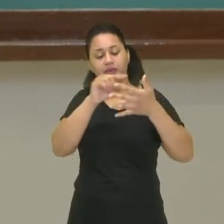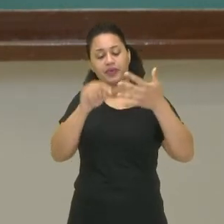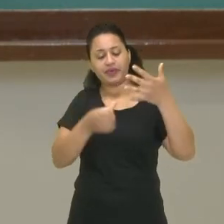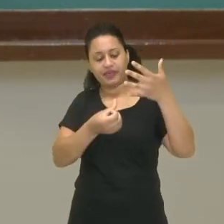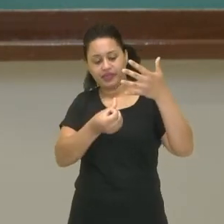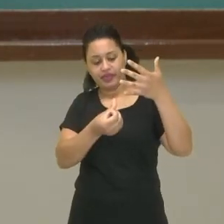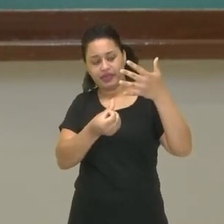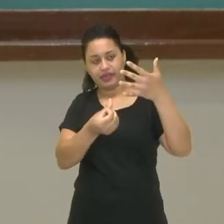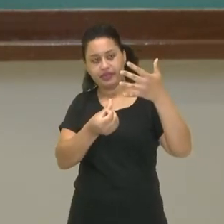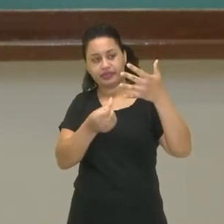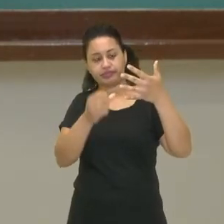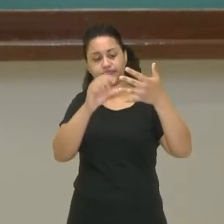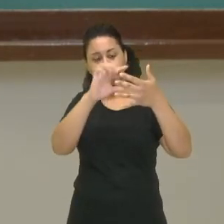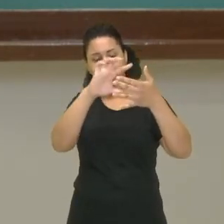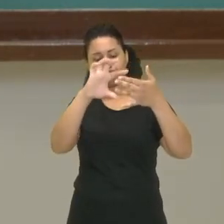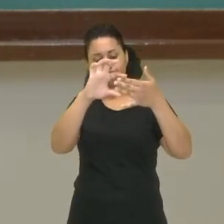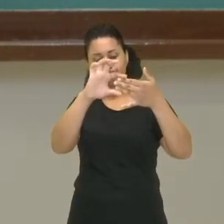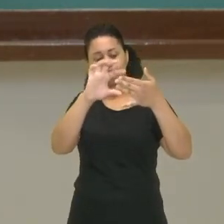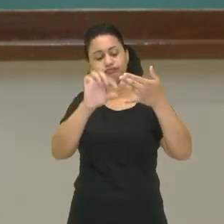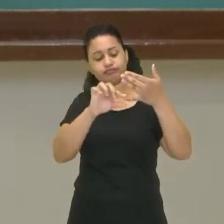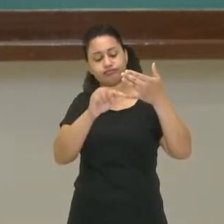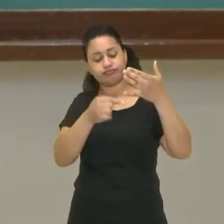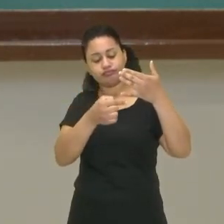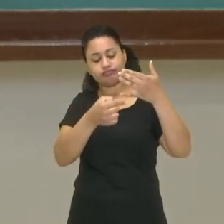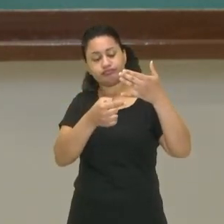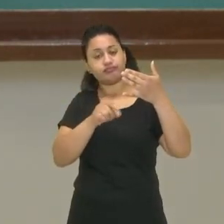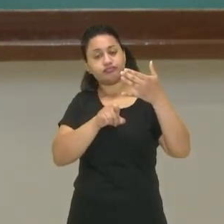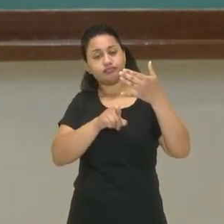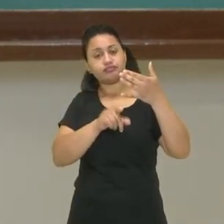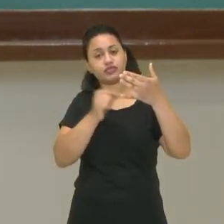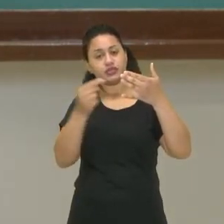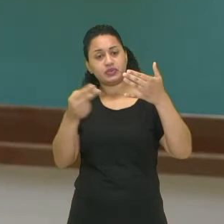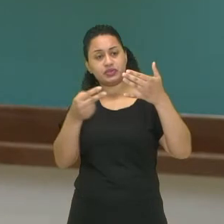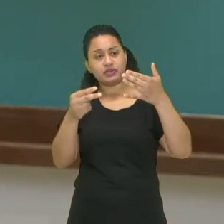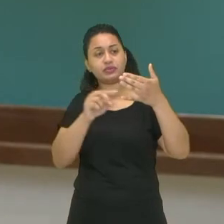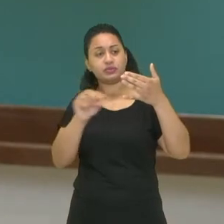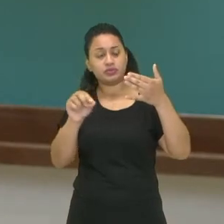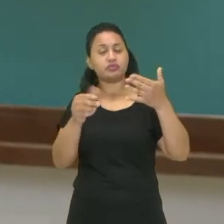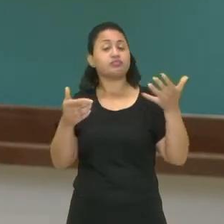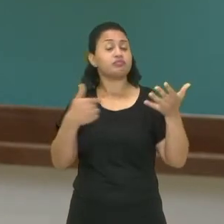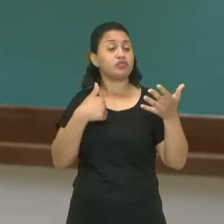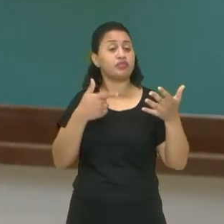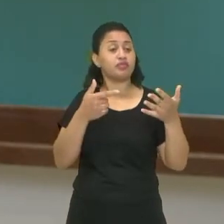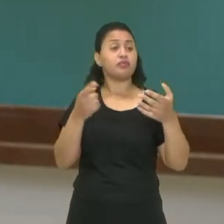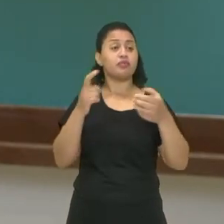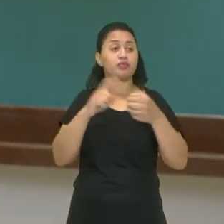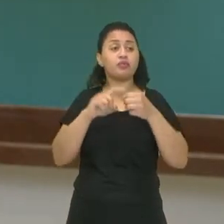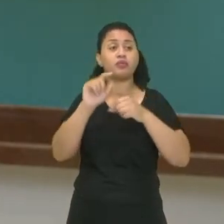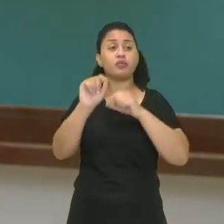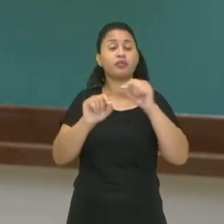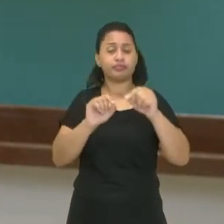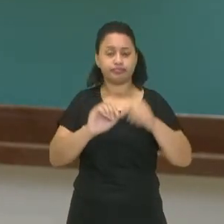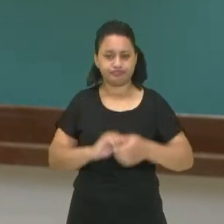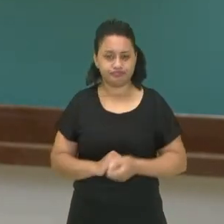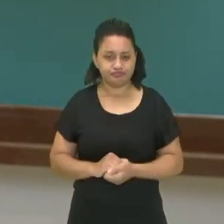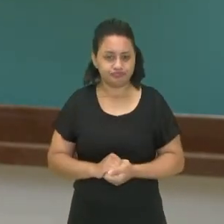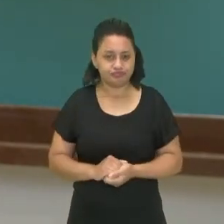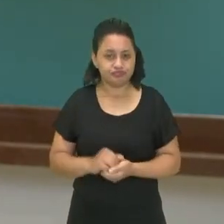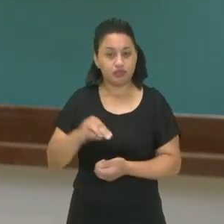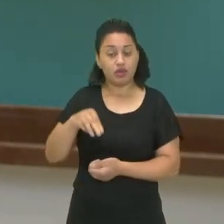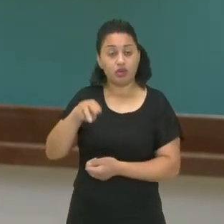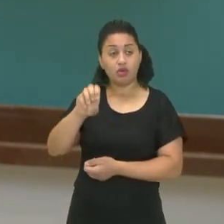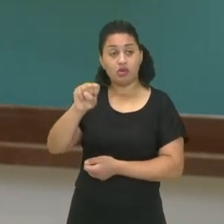a primeira estrofe e os dois versos primeiros da segunda estrofe. Vamos retomar. Musa,